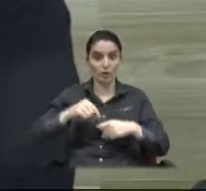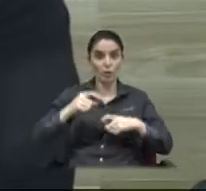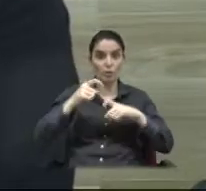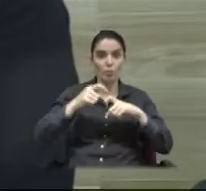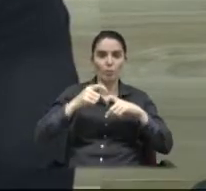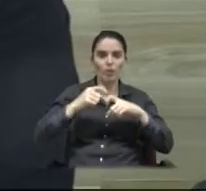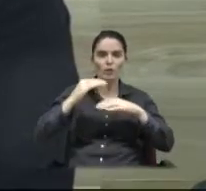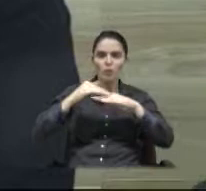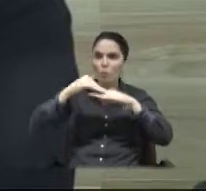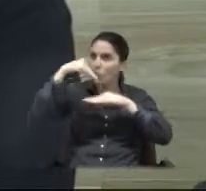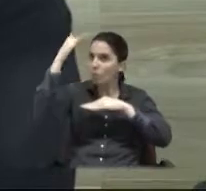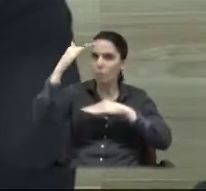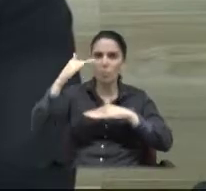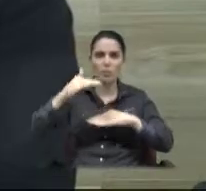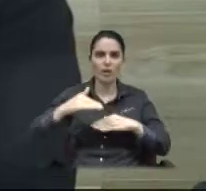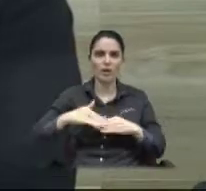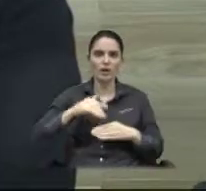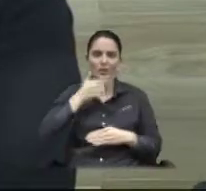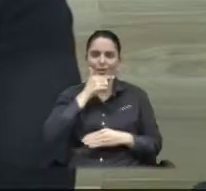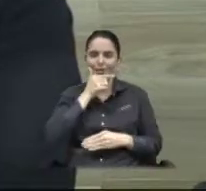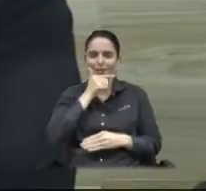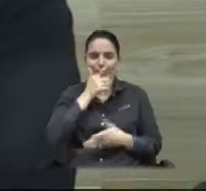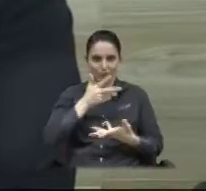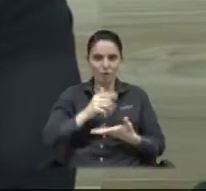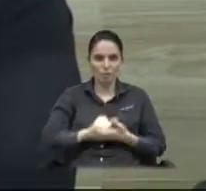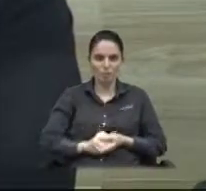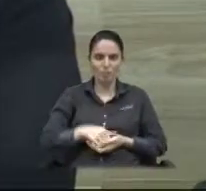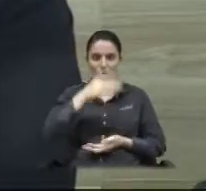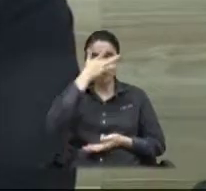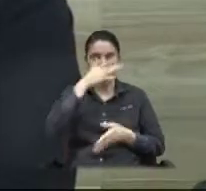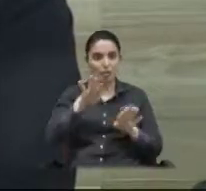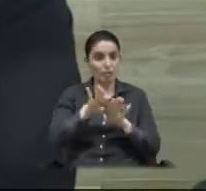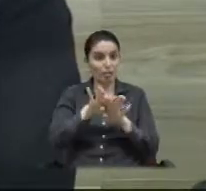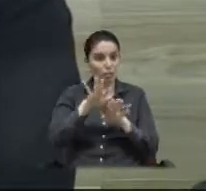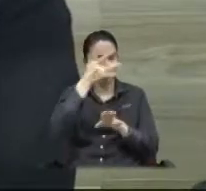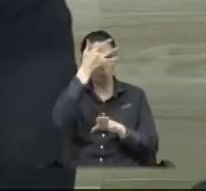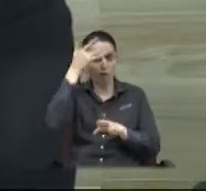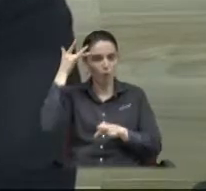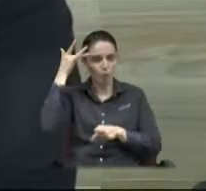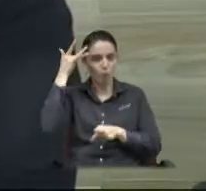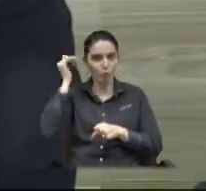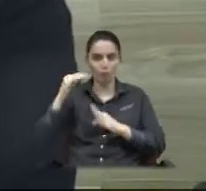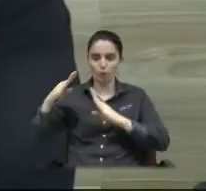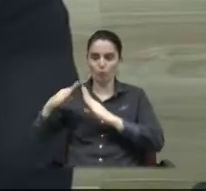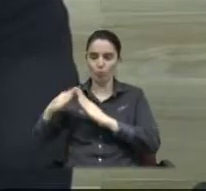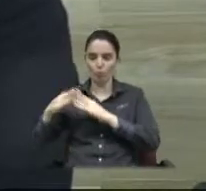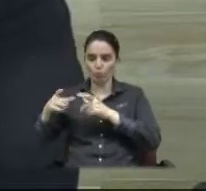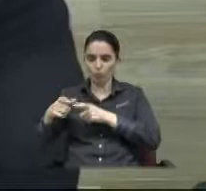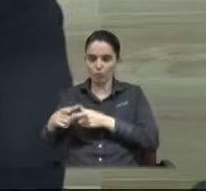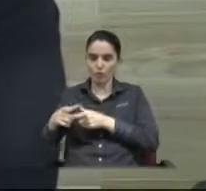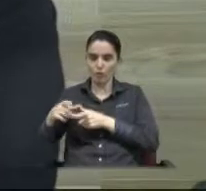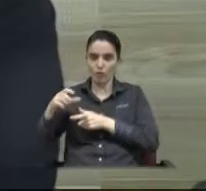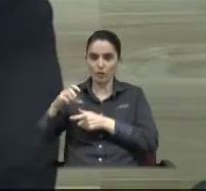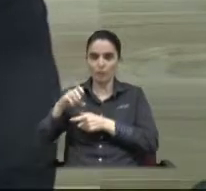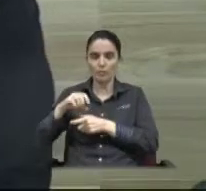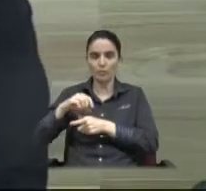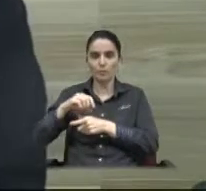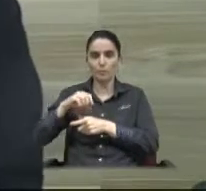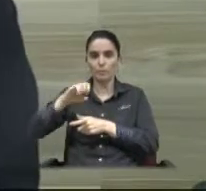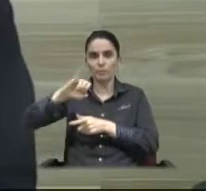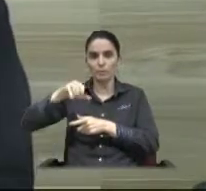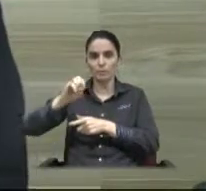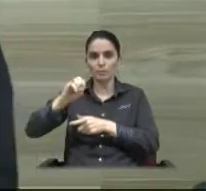Limeira, onde foi também homenageado por moradores e amigos da usina São João, pelo trabalho